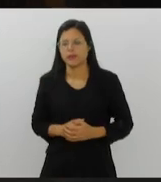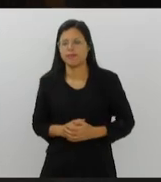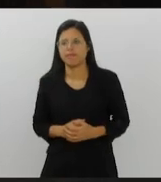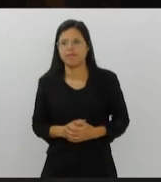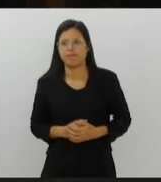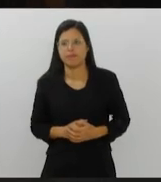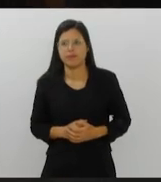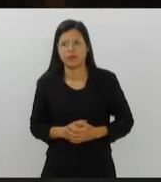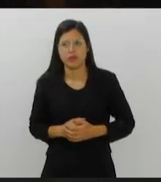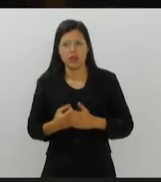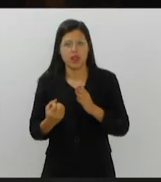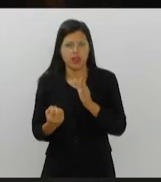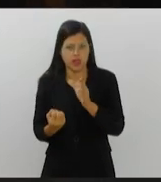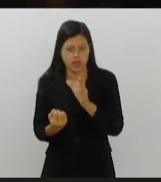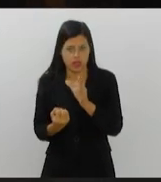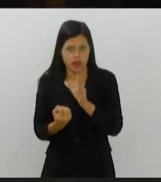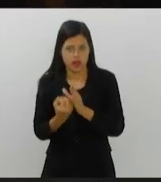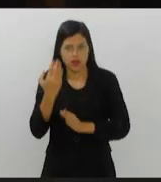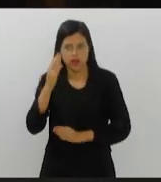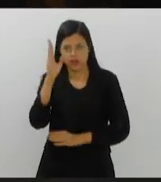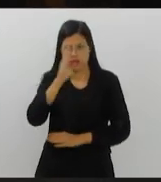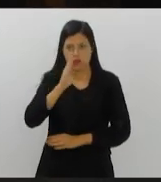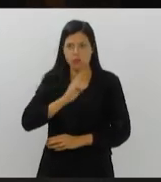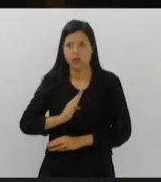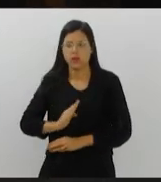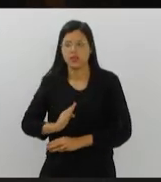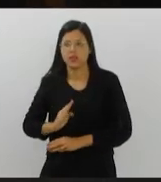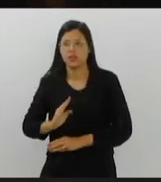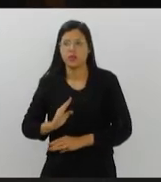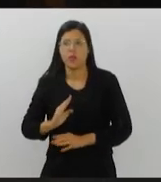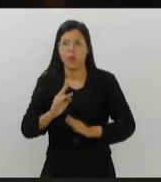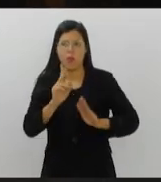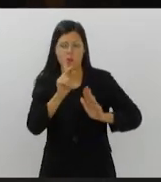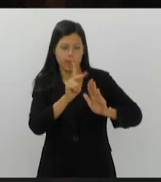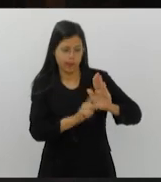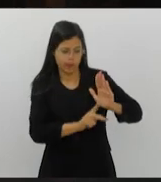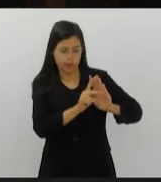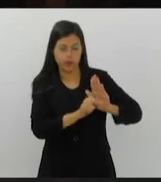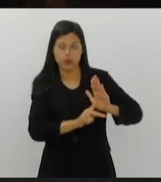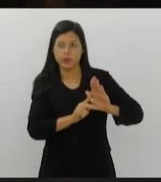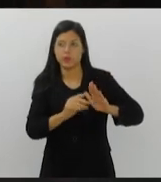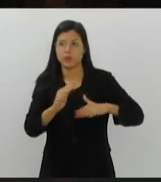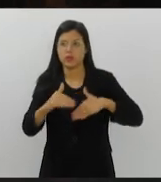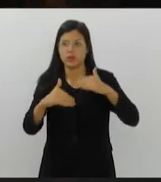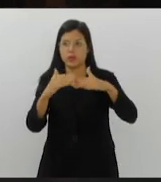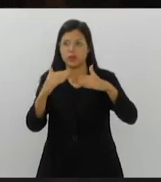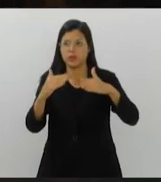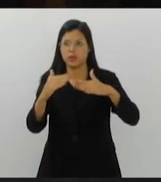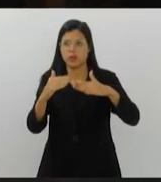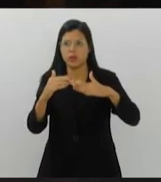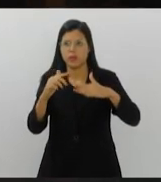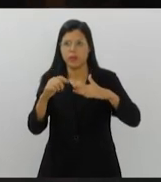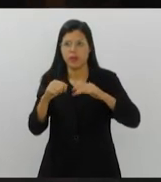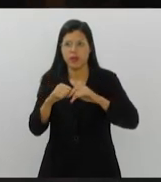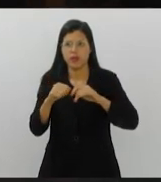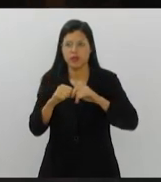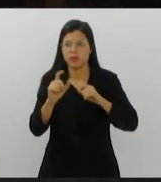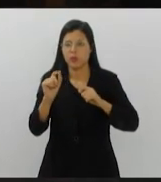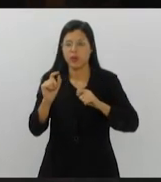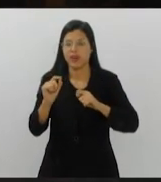Na criação do Brasil, um dos projetos desenvolvidos é fazer o negro ficar contra o